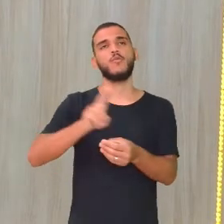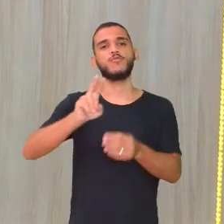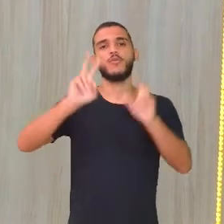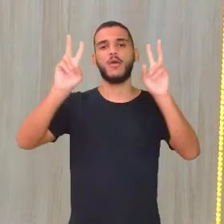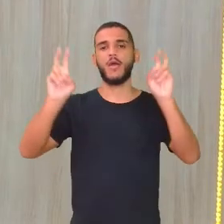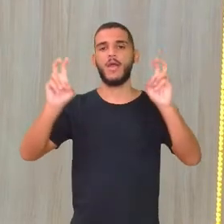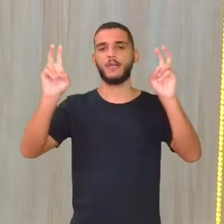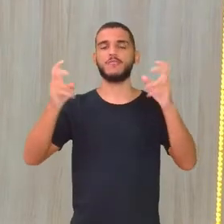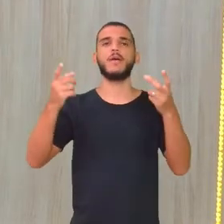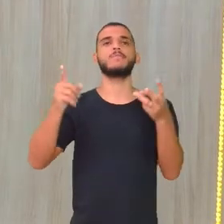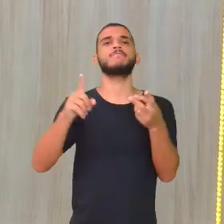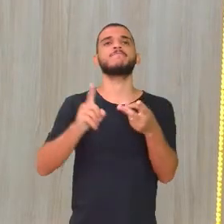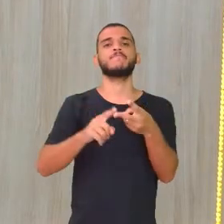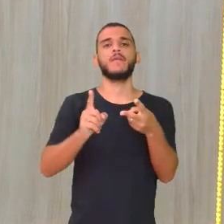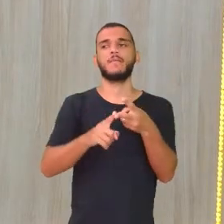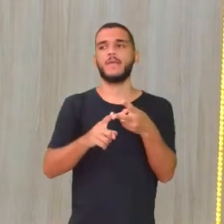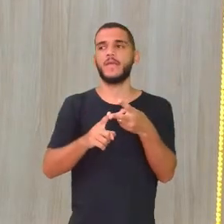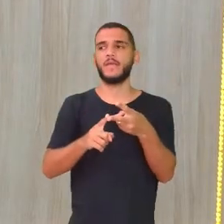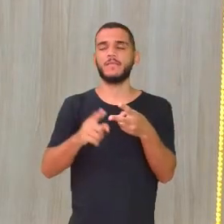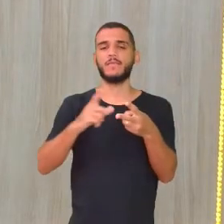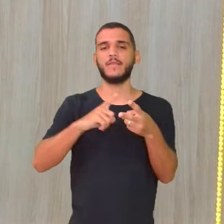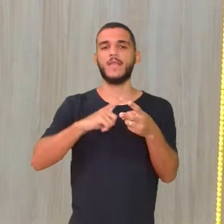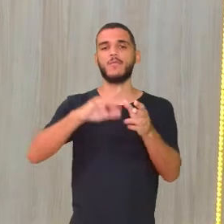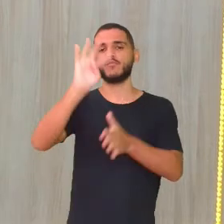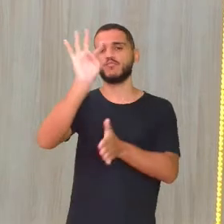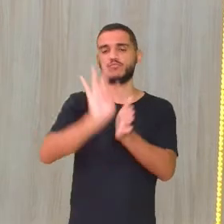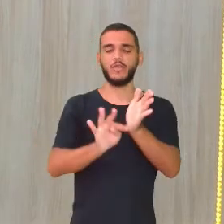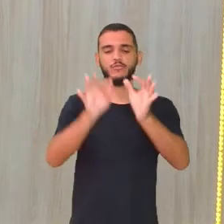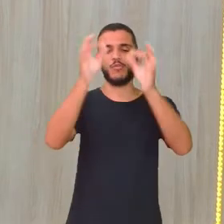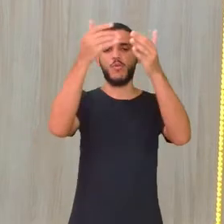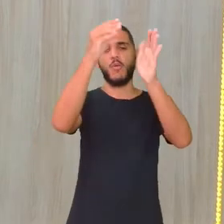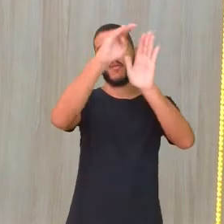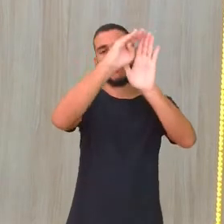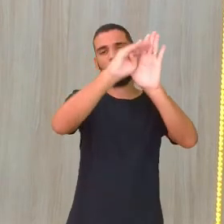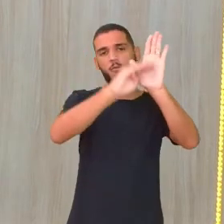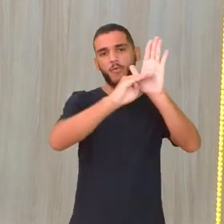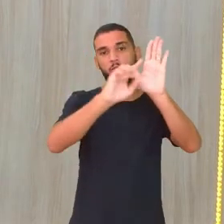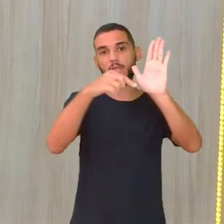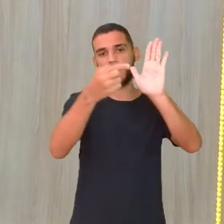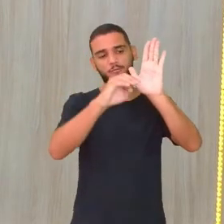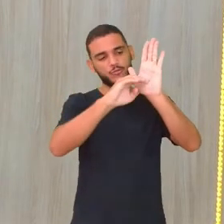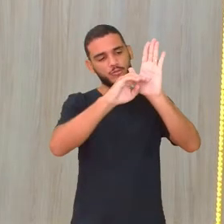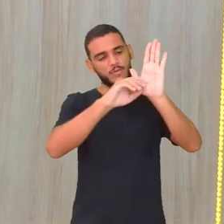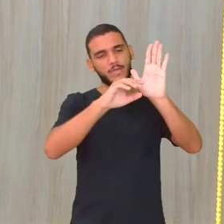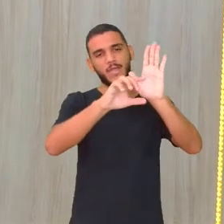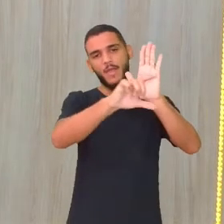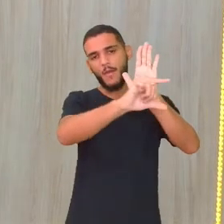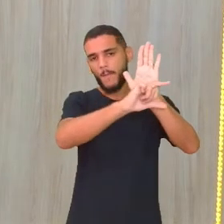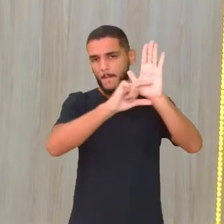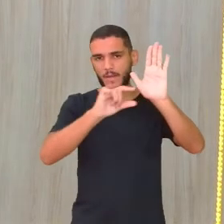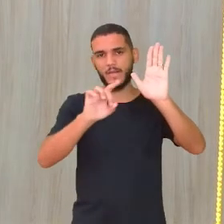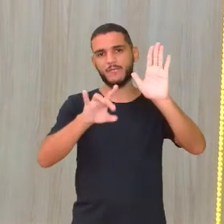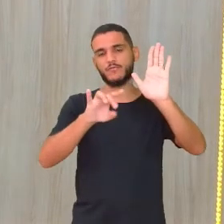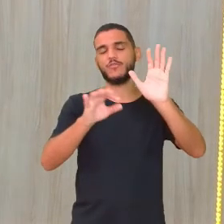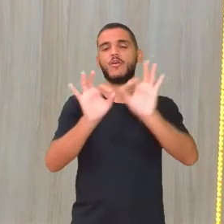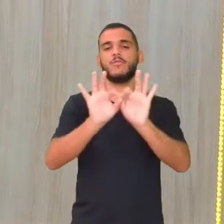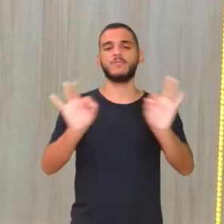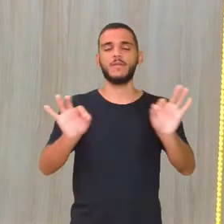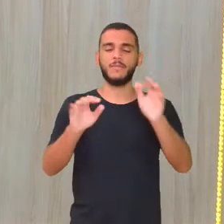pelo recuar, né? Então, a gente tem um texto corrido e do nada tem uma falazinha recuada. Isso acontece quando a gente